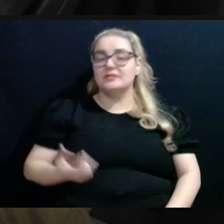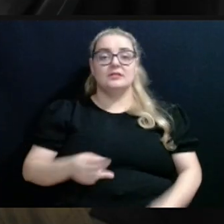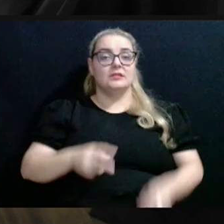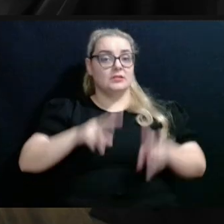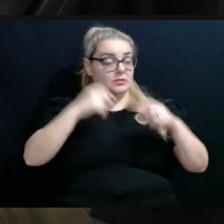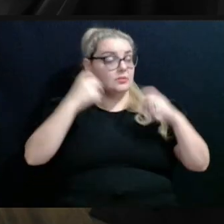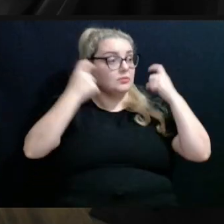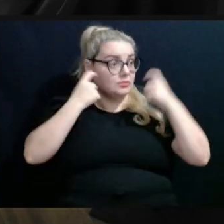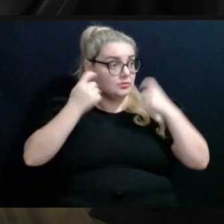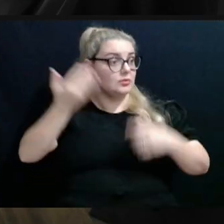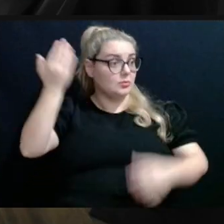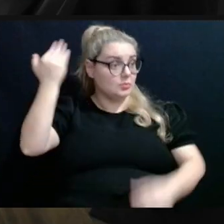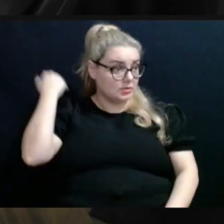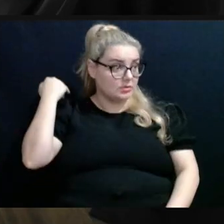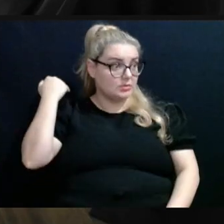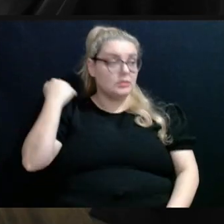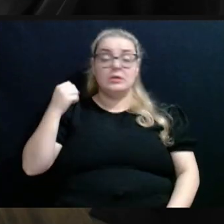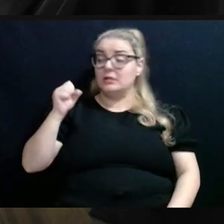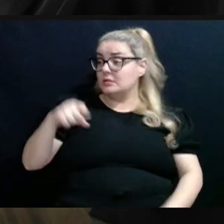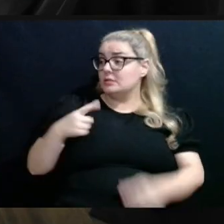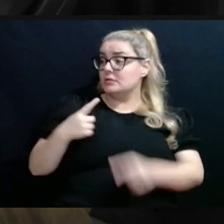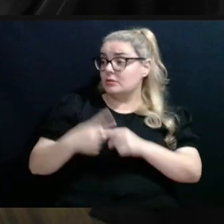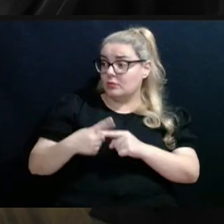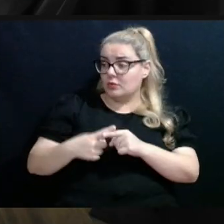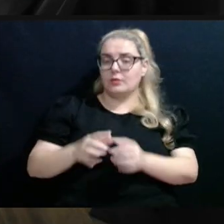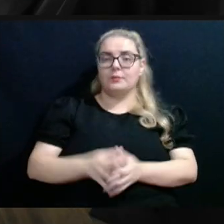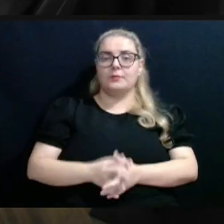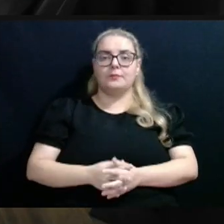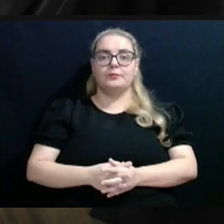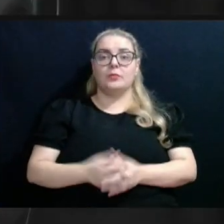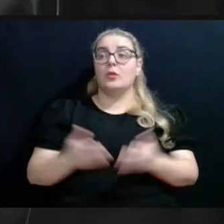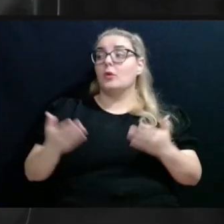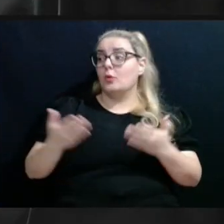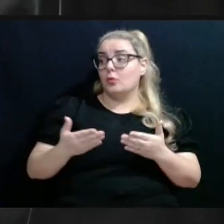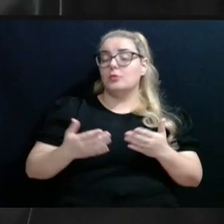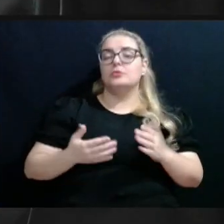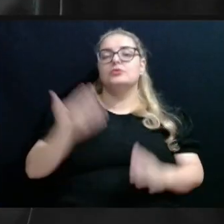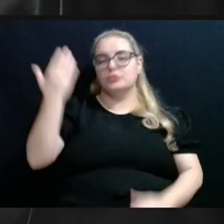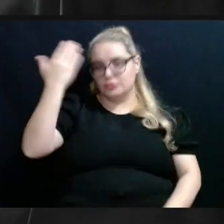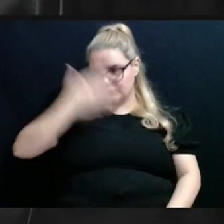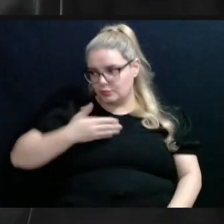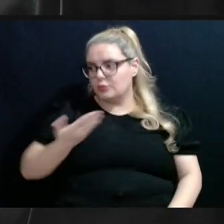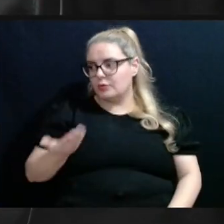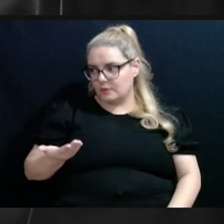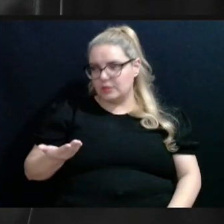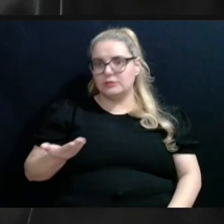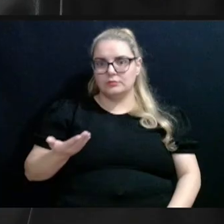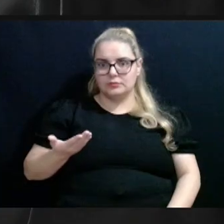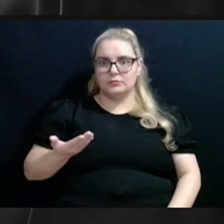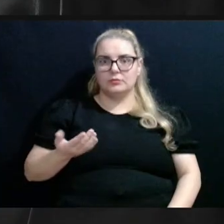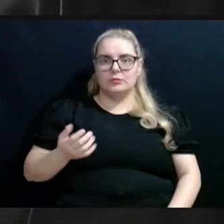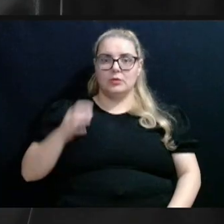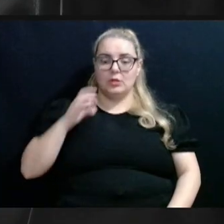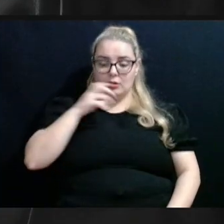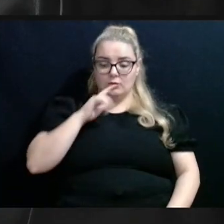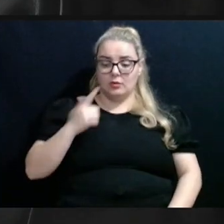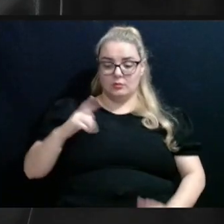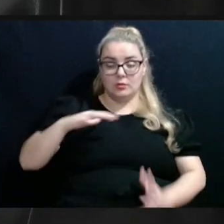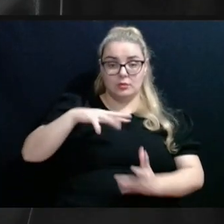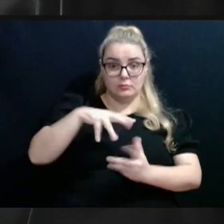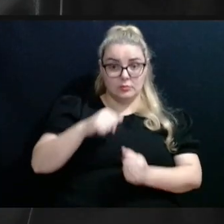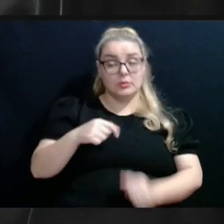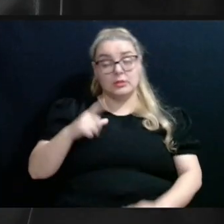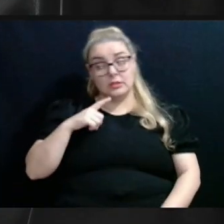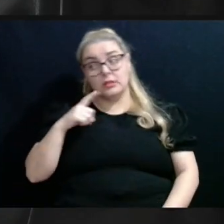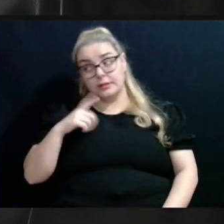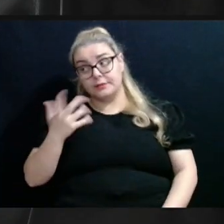há muito tempo. Sim, porque hoje está constatado, já está provado que o aquecimento global existe, apesar de muita